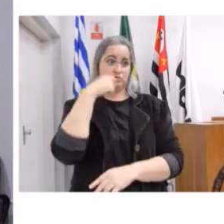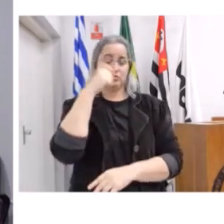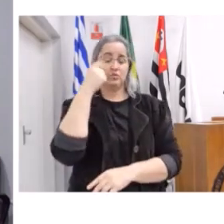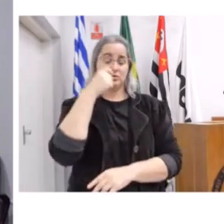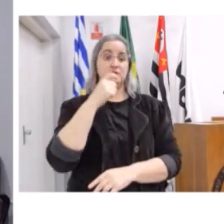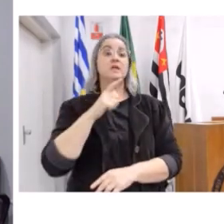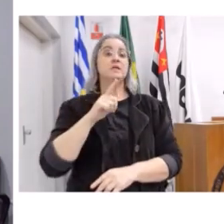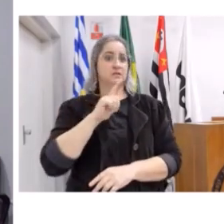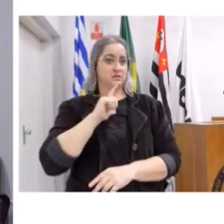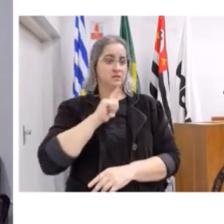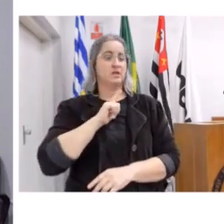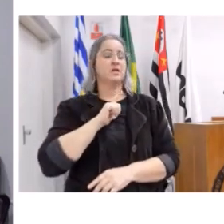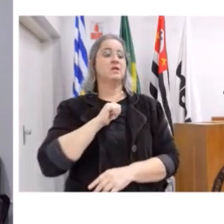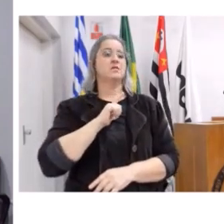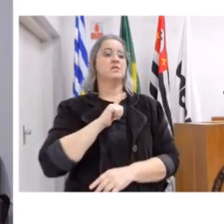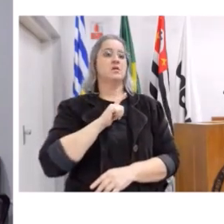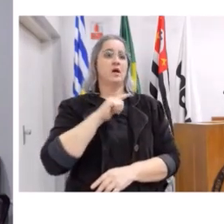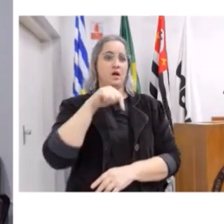um profissional